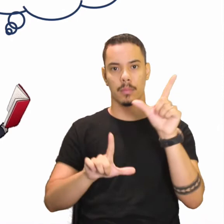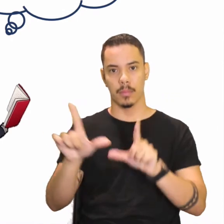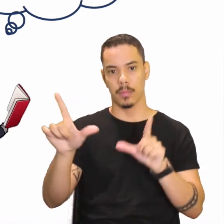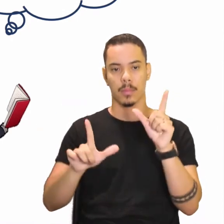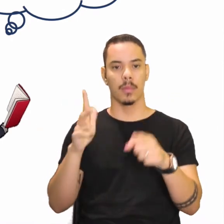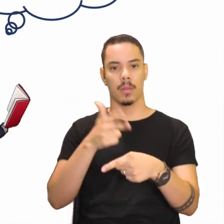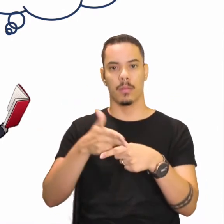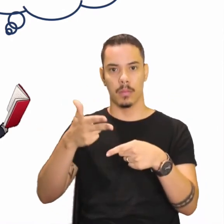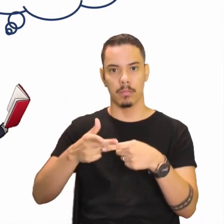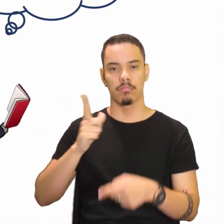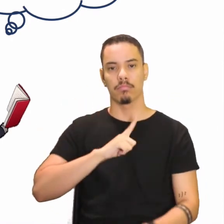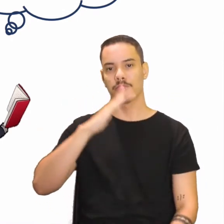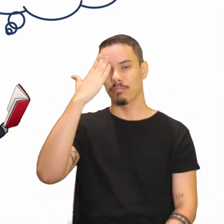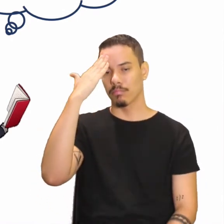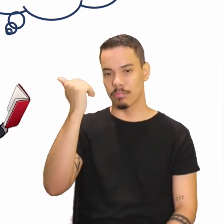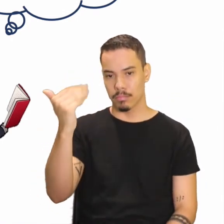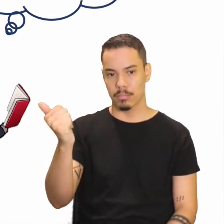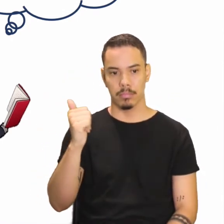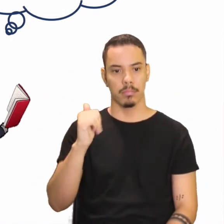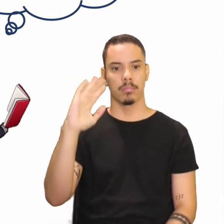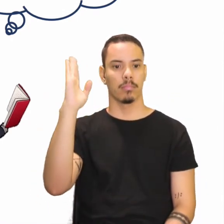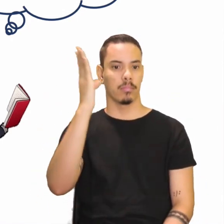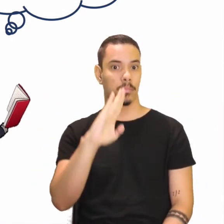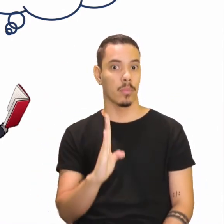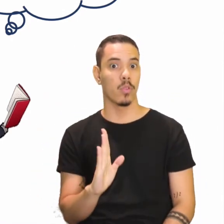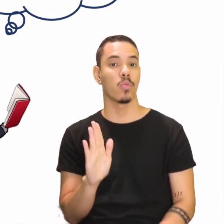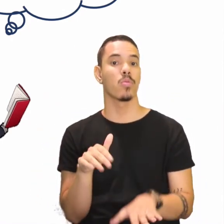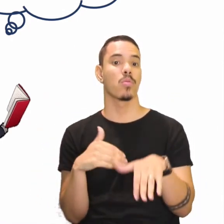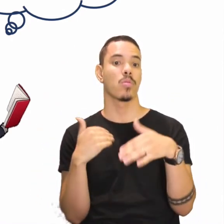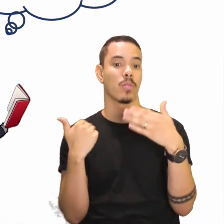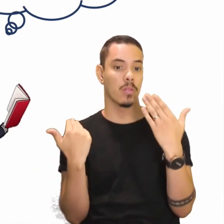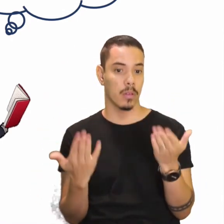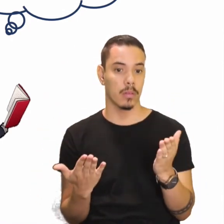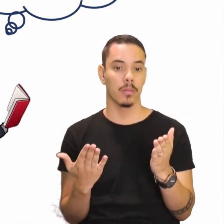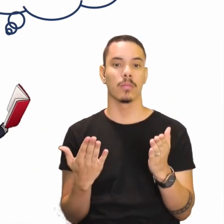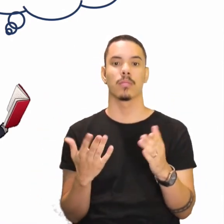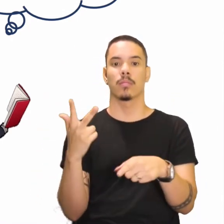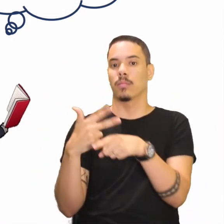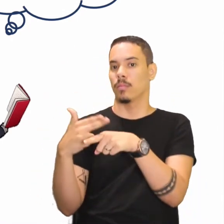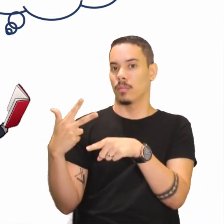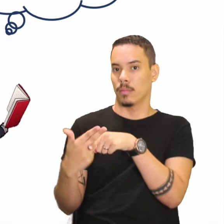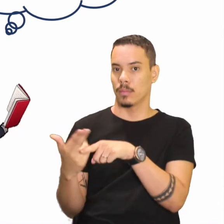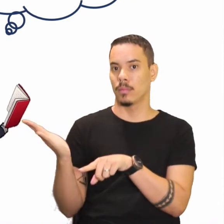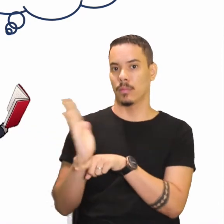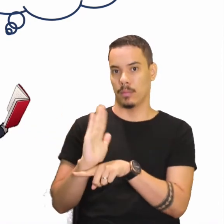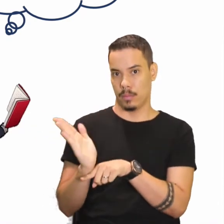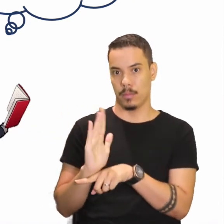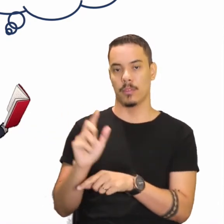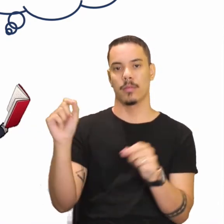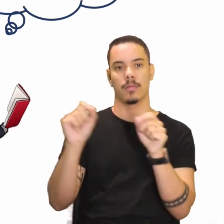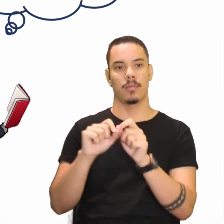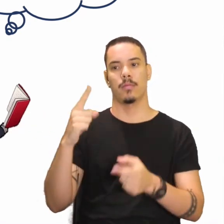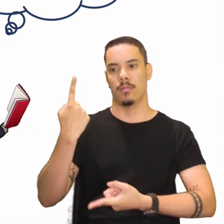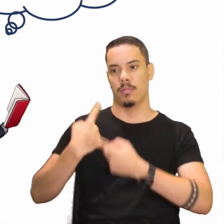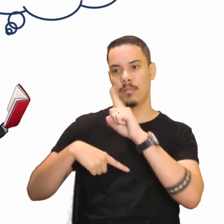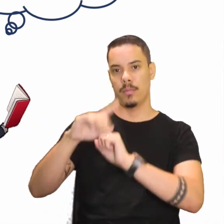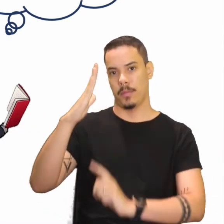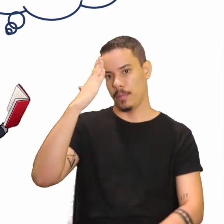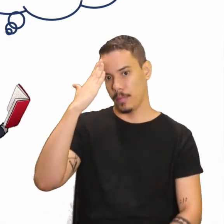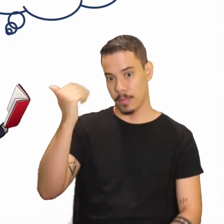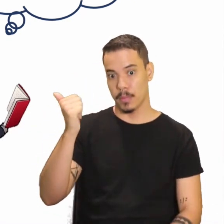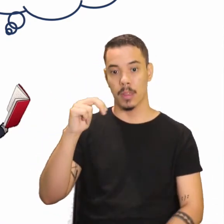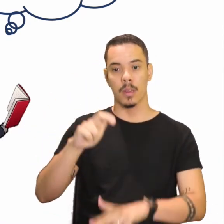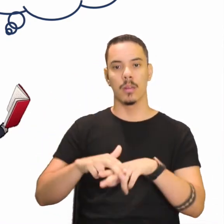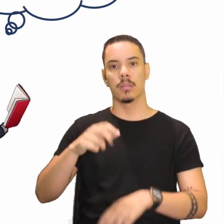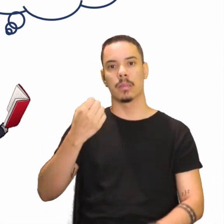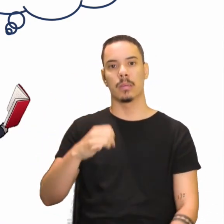só, o Brasil é um país no qual reality shows fazem sucesso. Então, se você